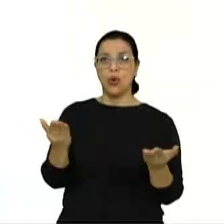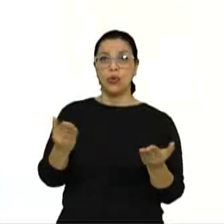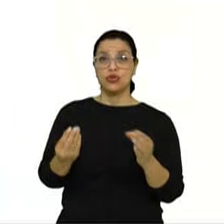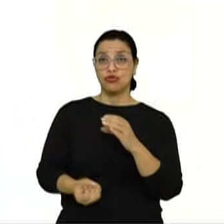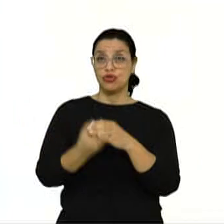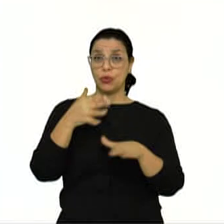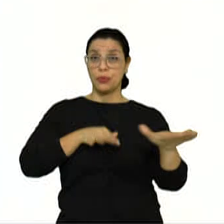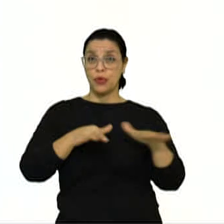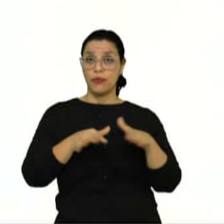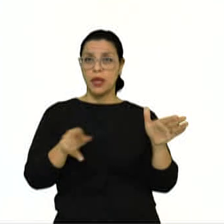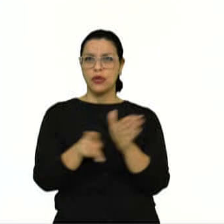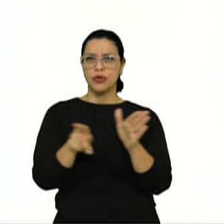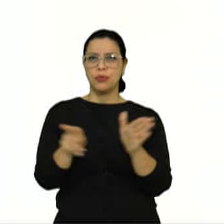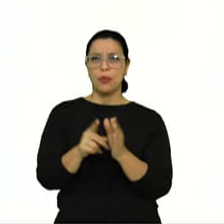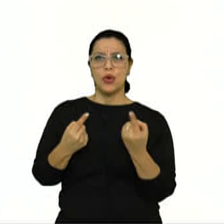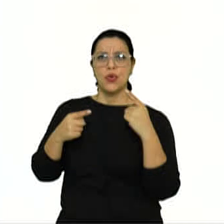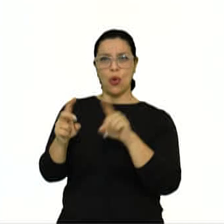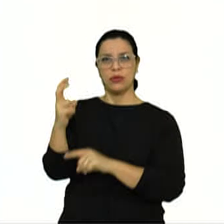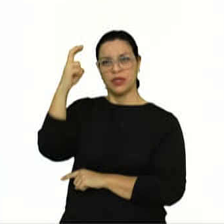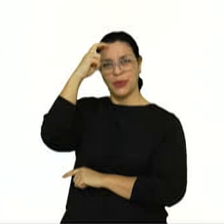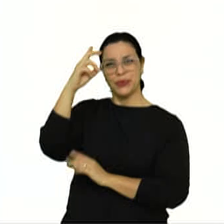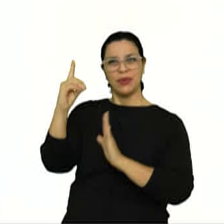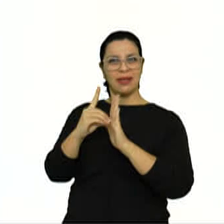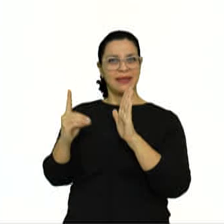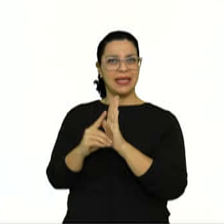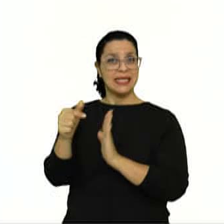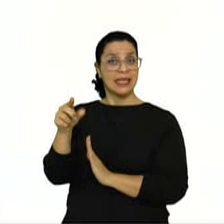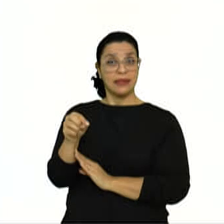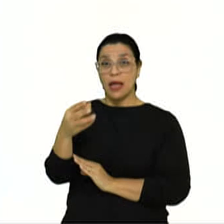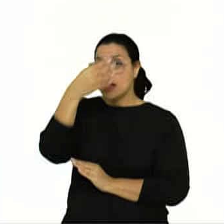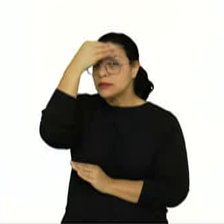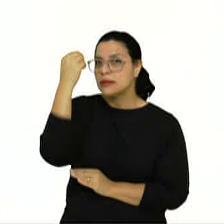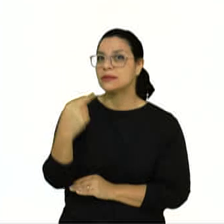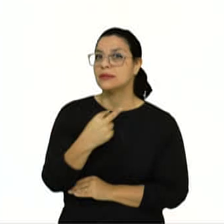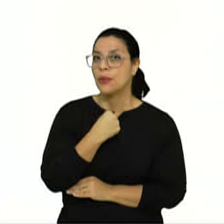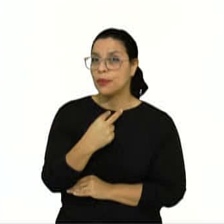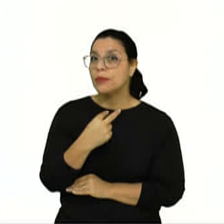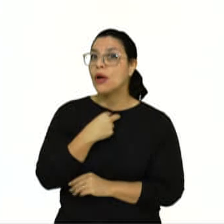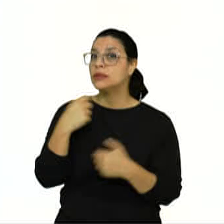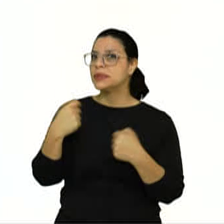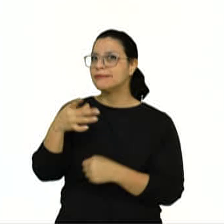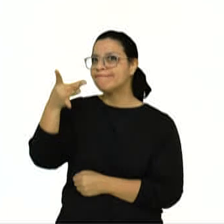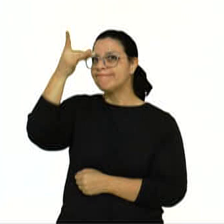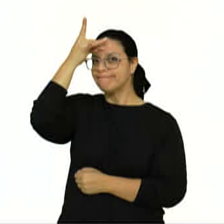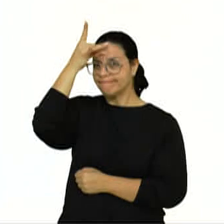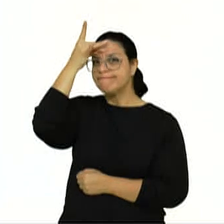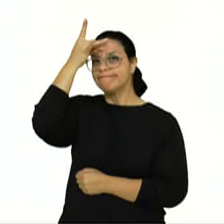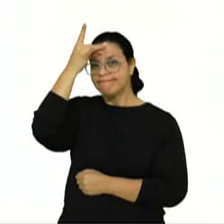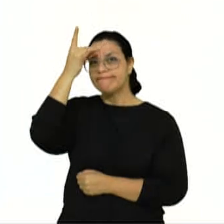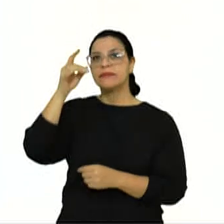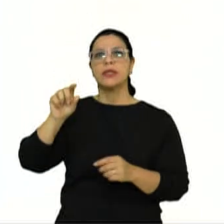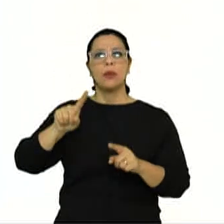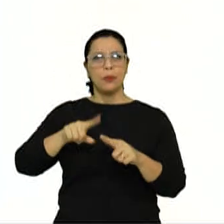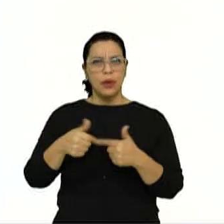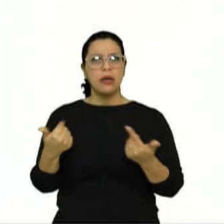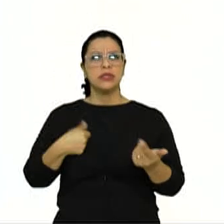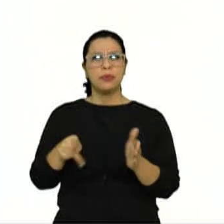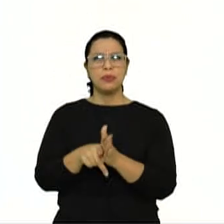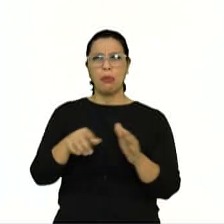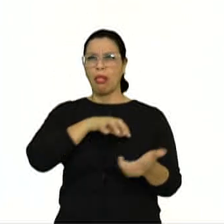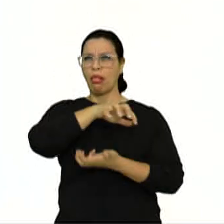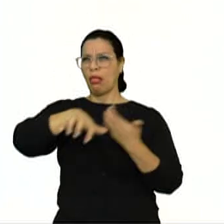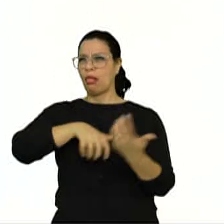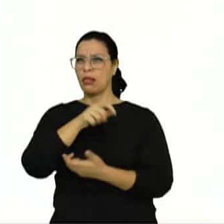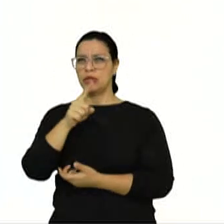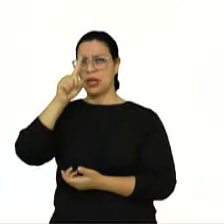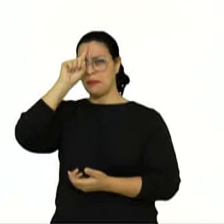surgimento desse movimento de contracultura na década de 70, você não pode esquecer isso, né? Em resposta aí à